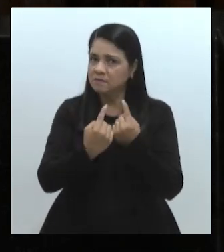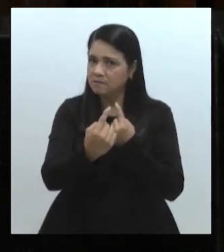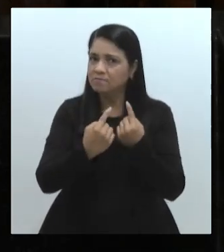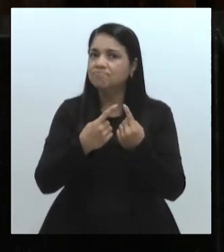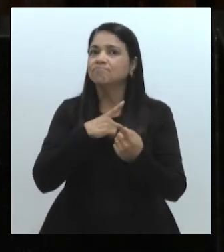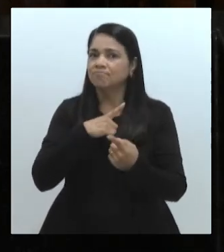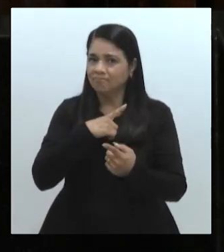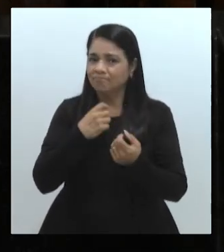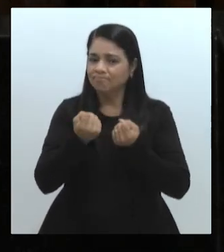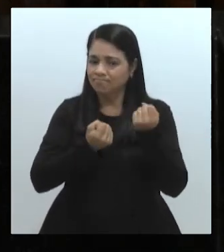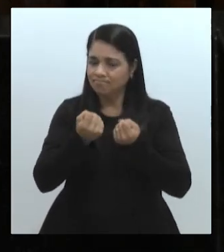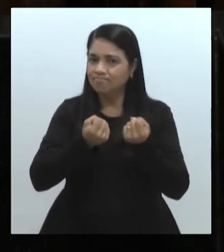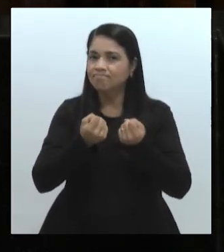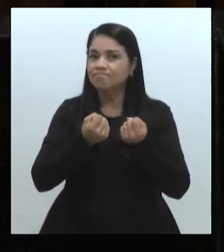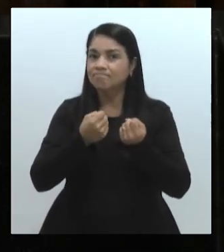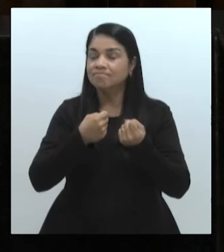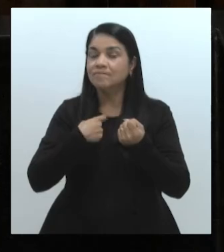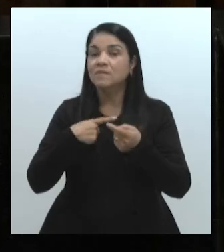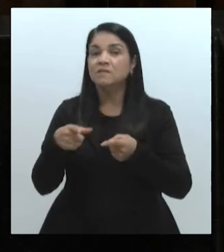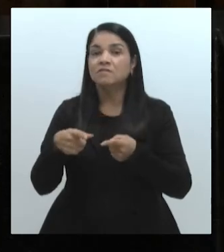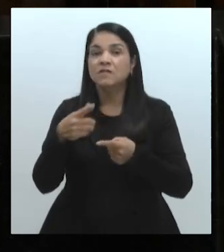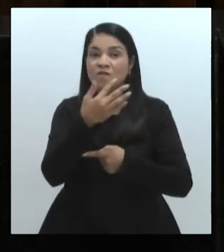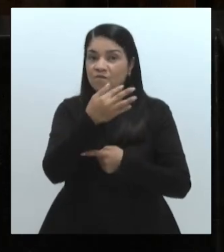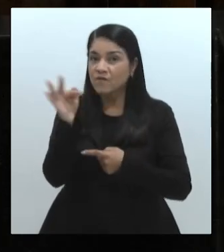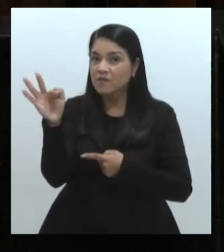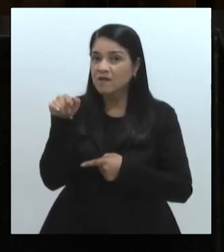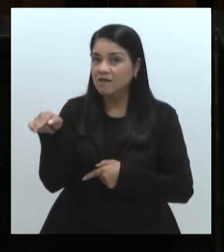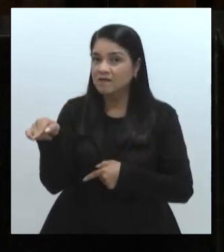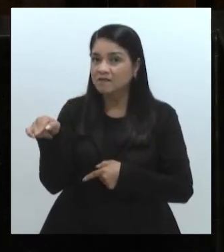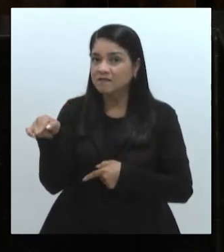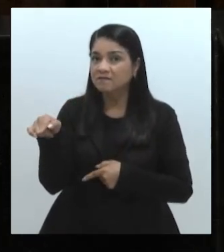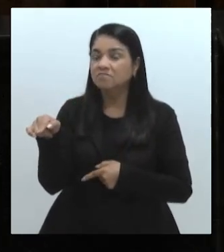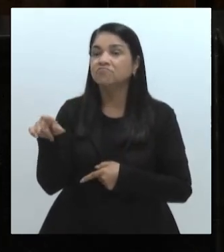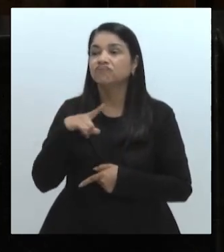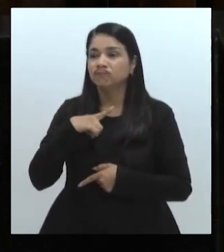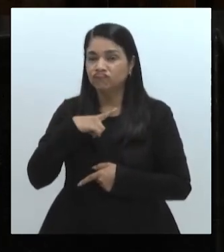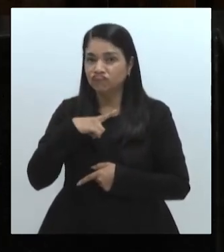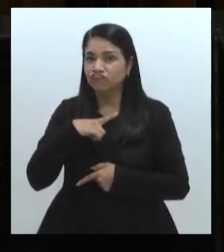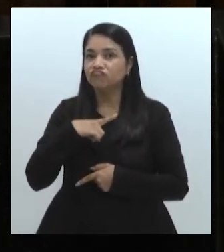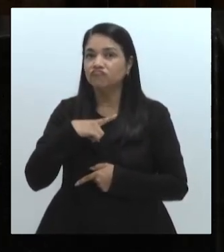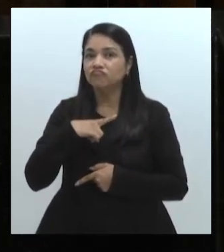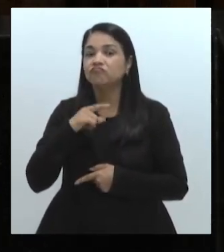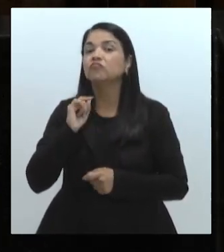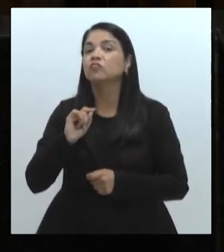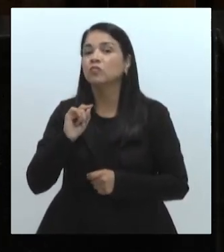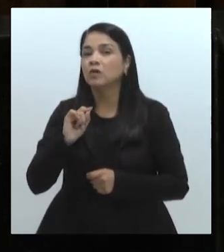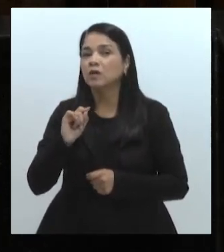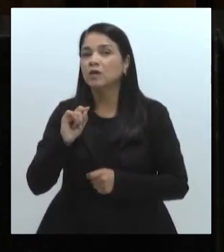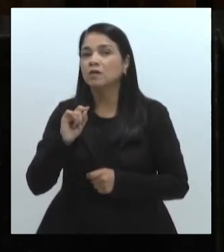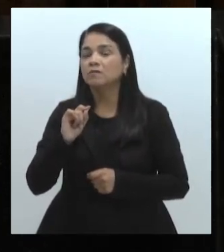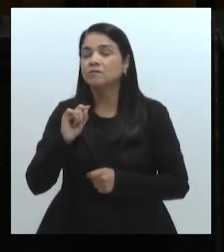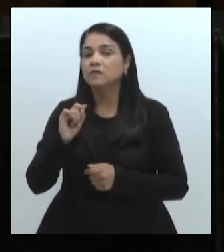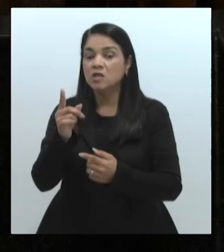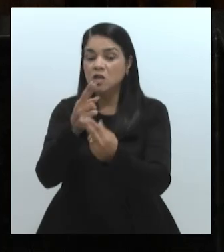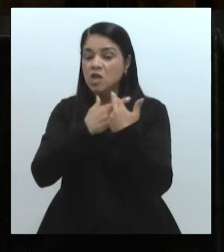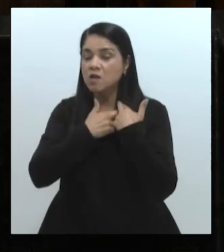E essas rodovias federais estão sujeitas à tutela da União.